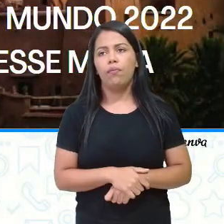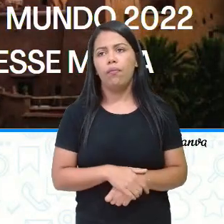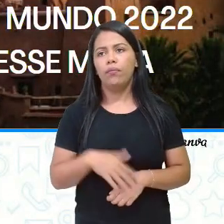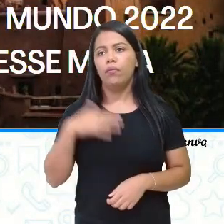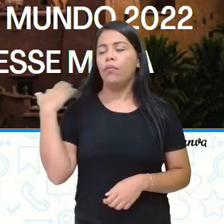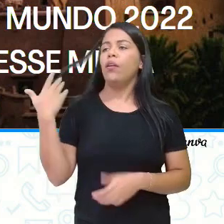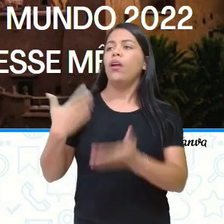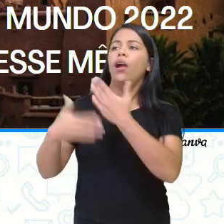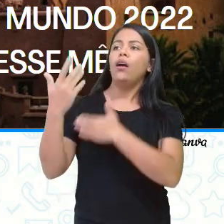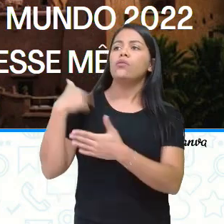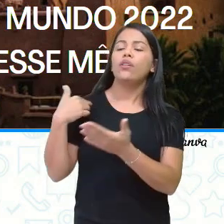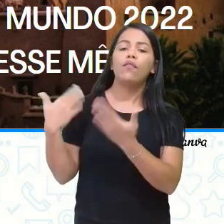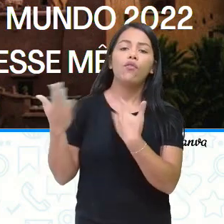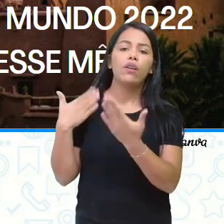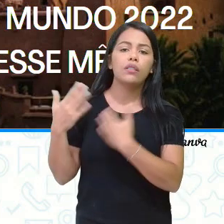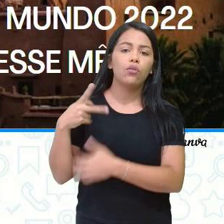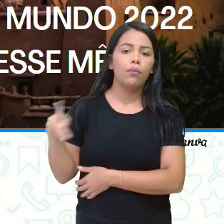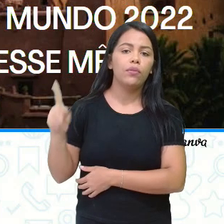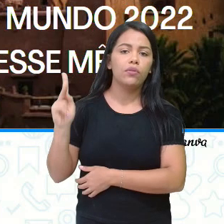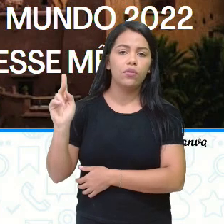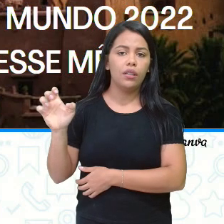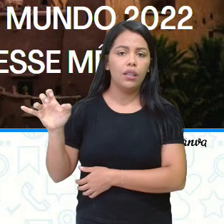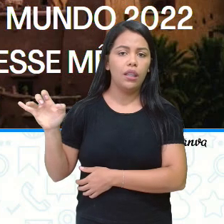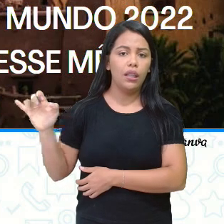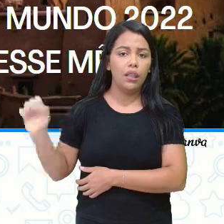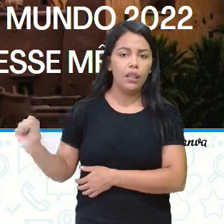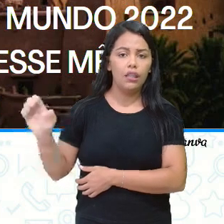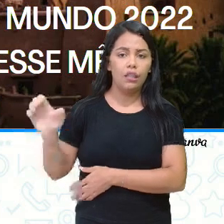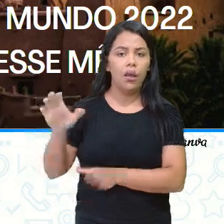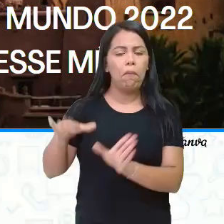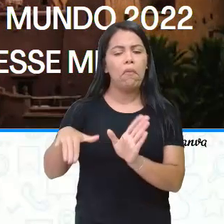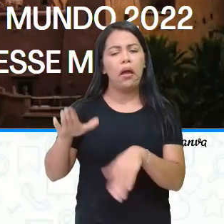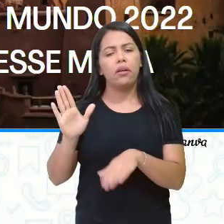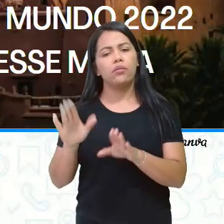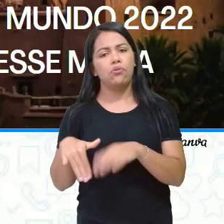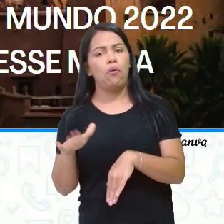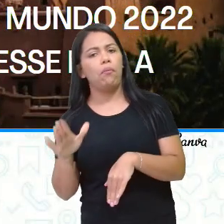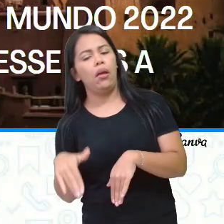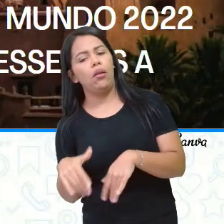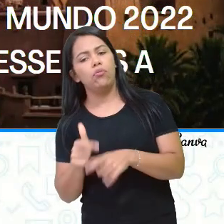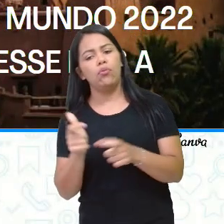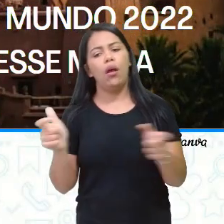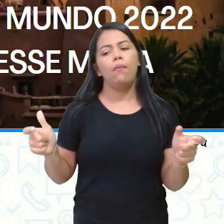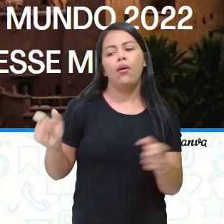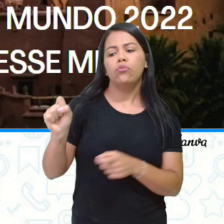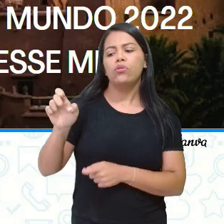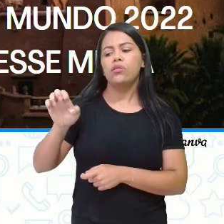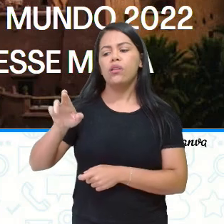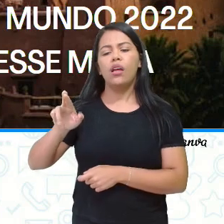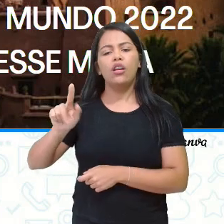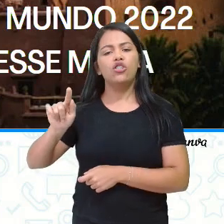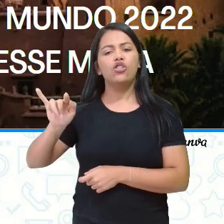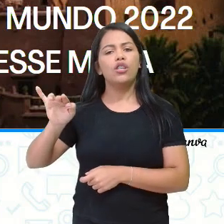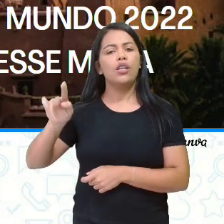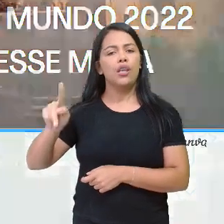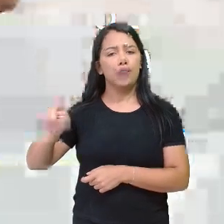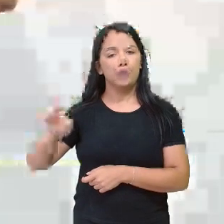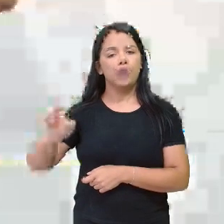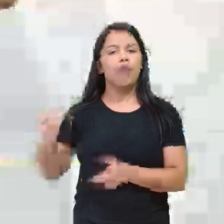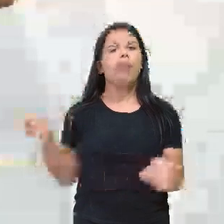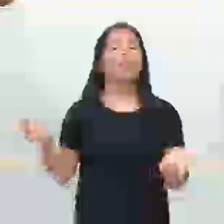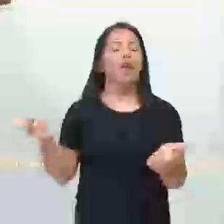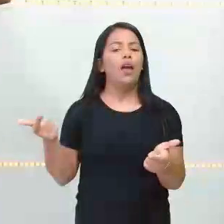e ela disse que o Catar é mais ou menos do tamanho de Sergipe, que é um estado bem pequenininho também que tem aqui no